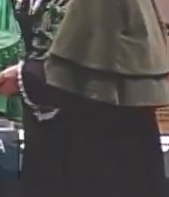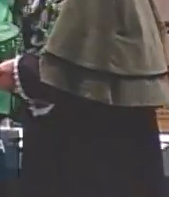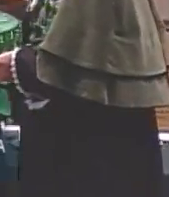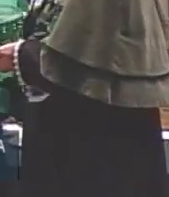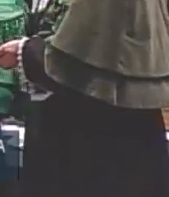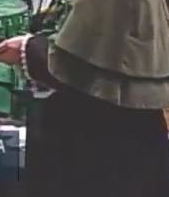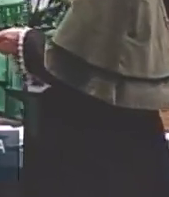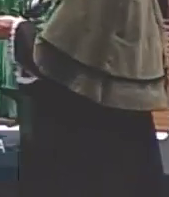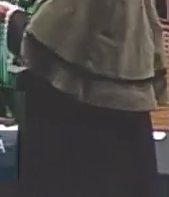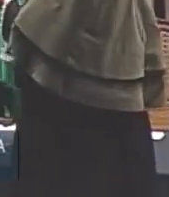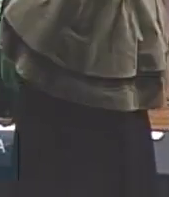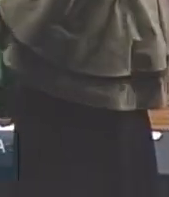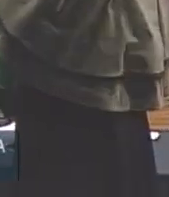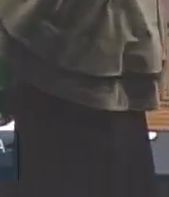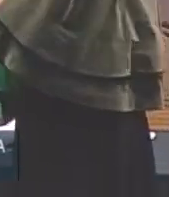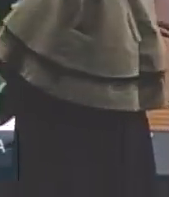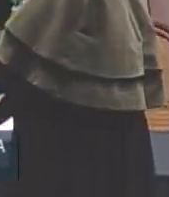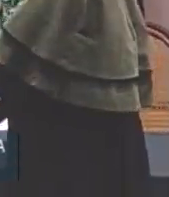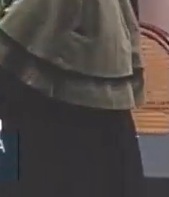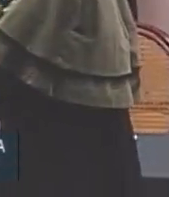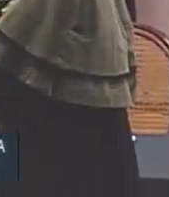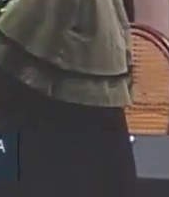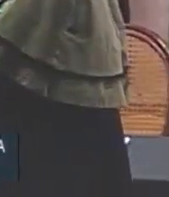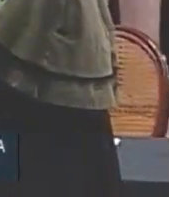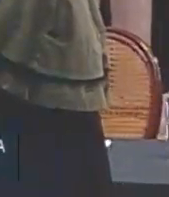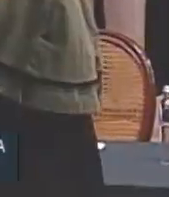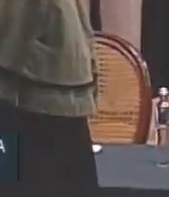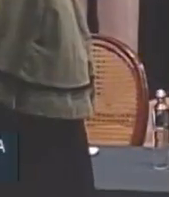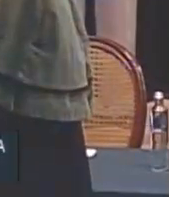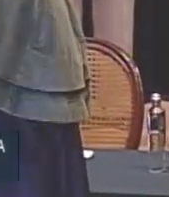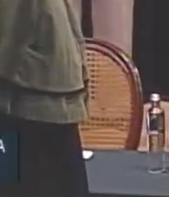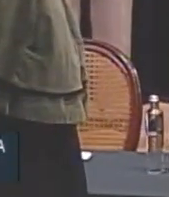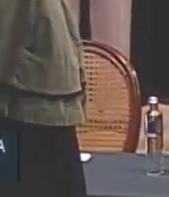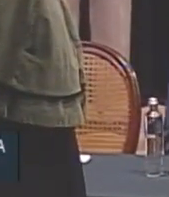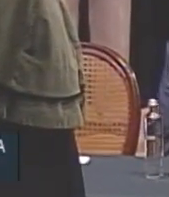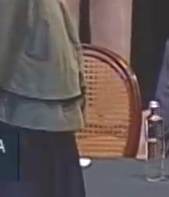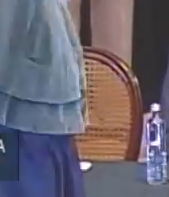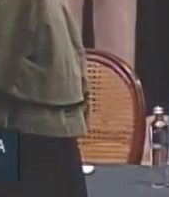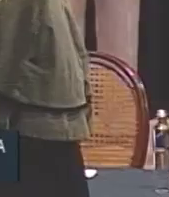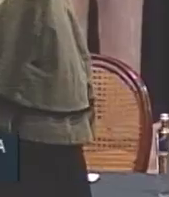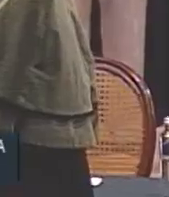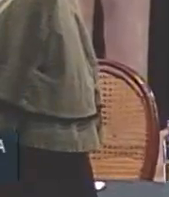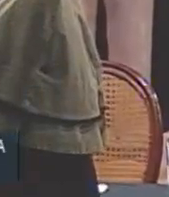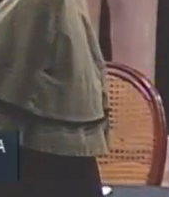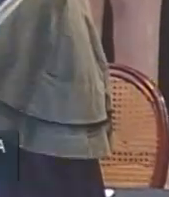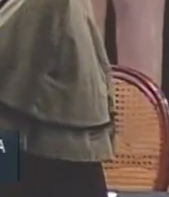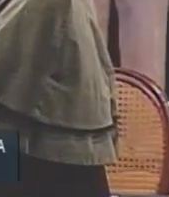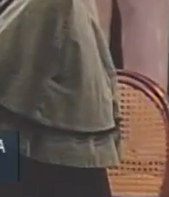Segura o cabelo junto.